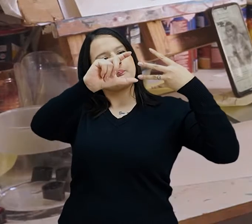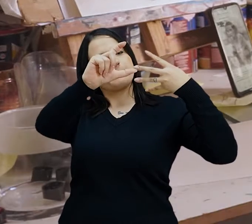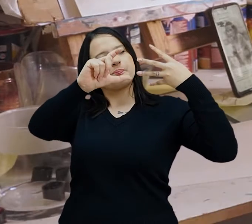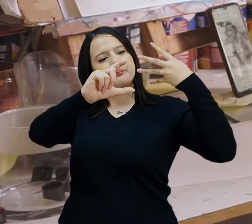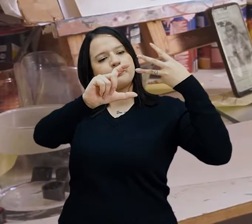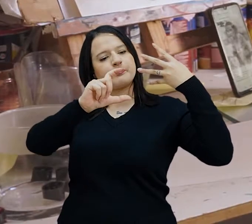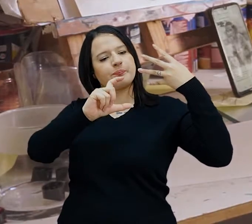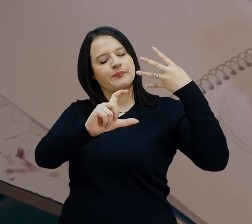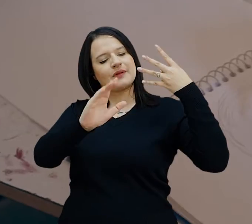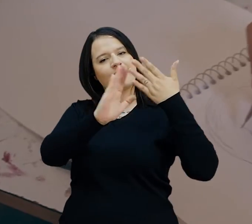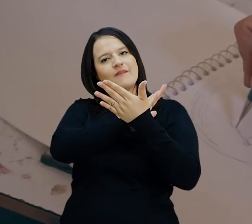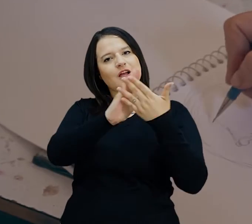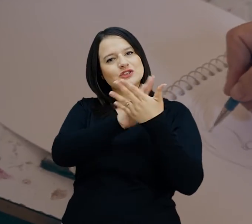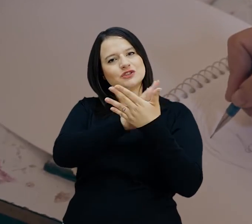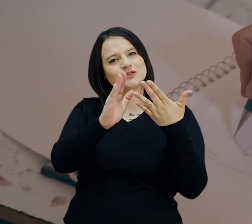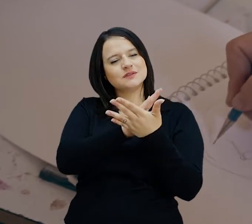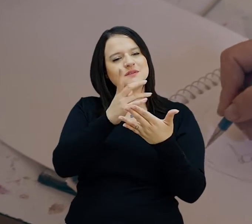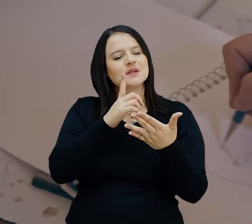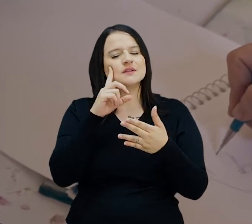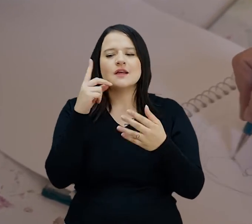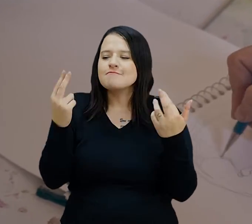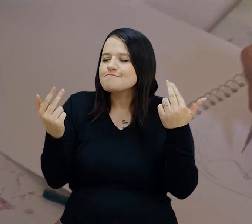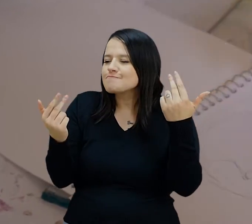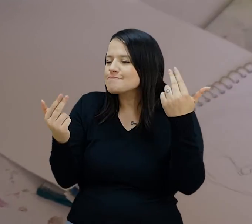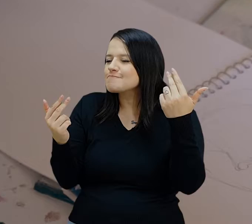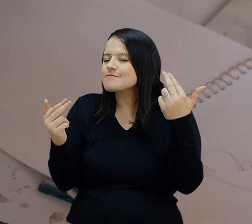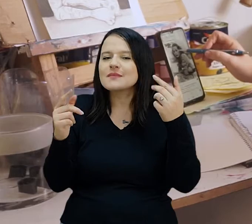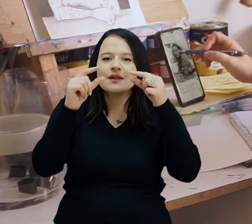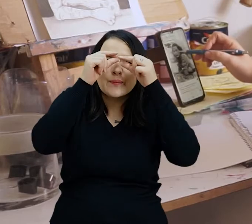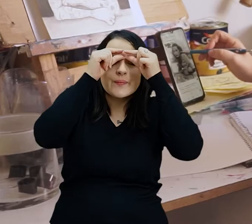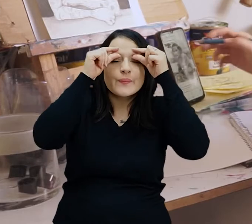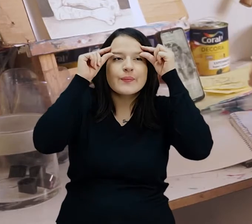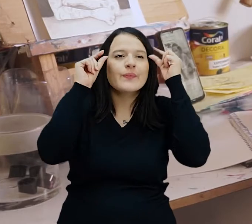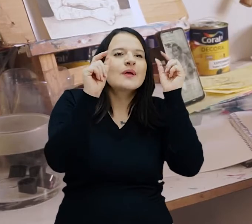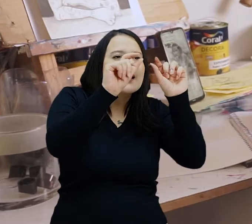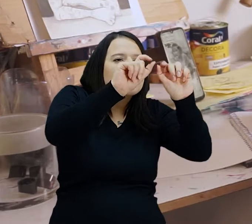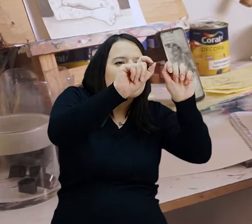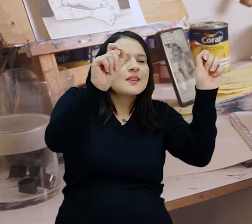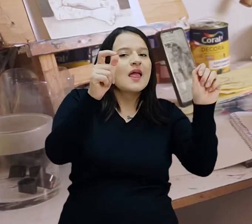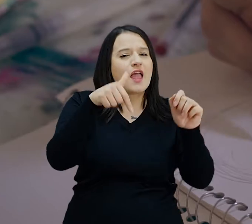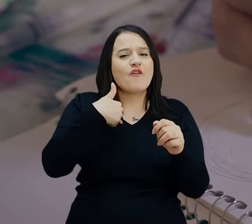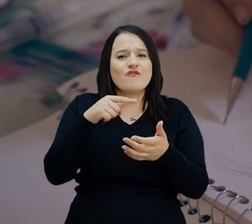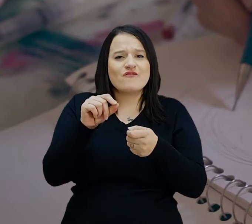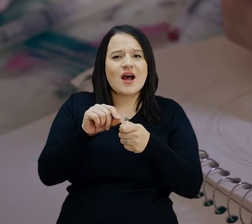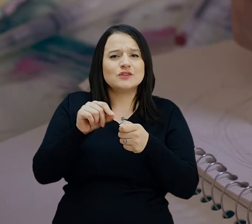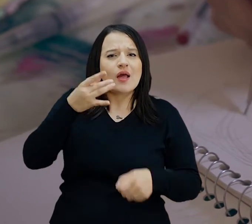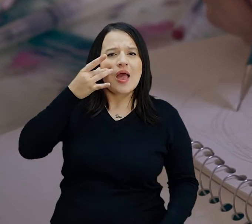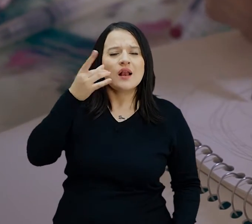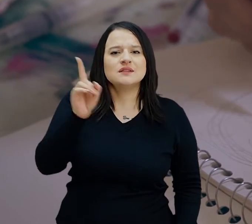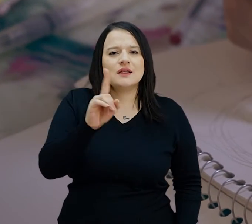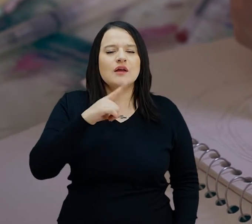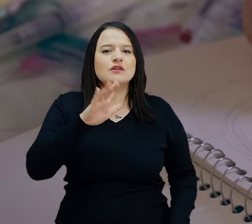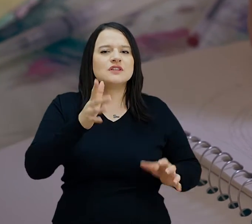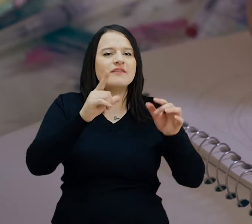o quarto no meio. Aí aqui, ó, eu já vou achando as coisas. Aqui, ó, sobrancelha. Não faço